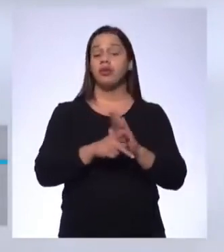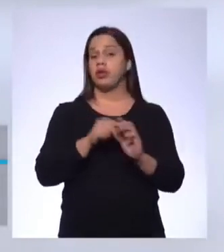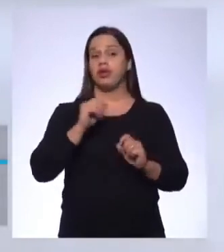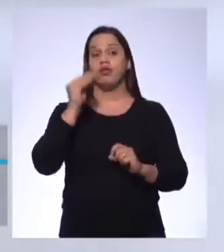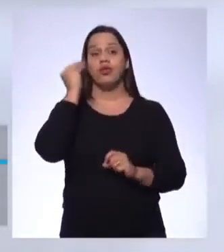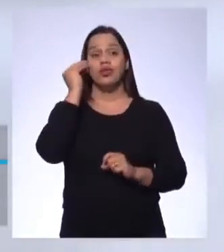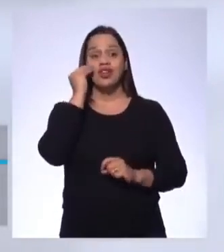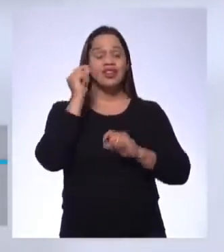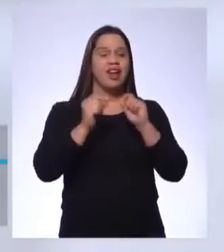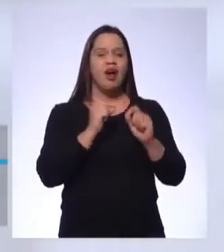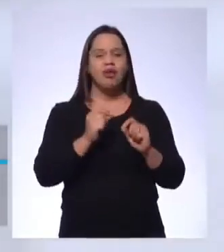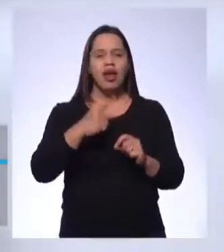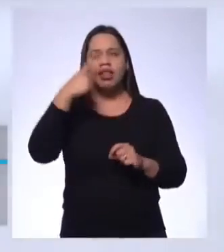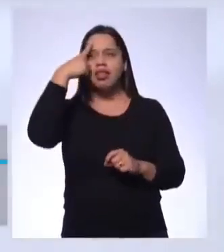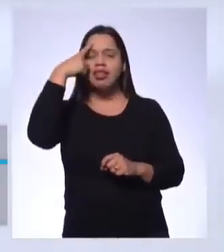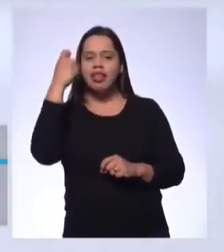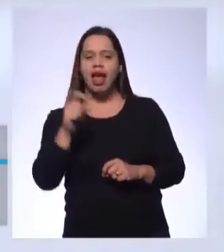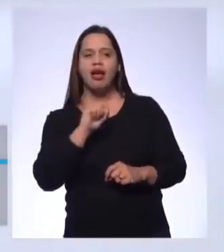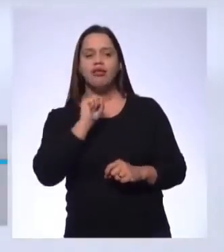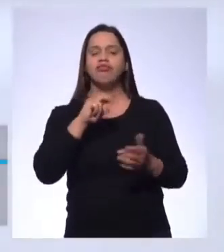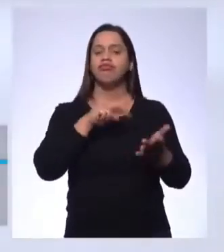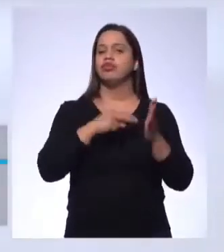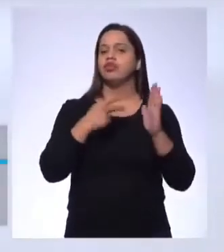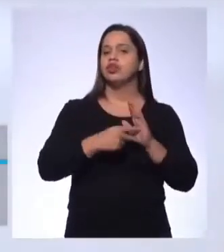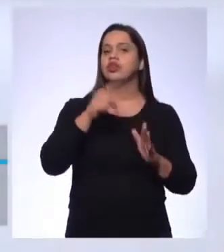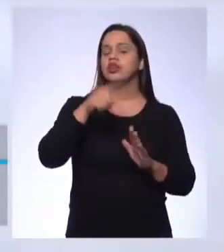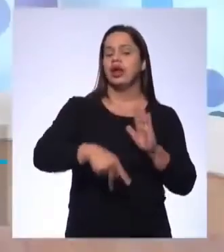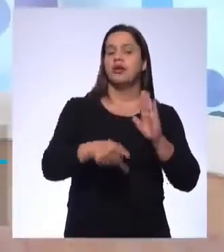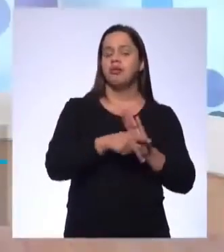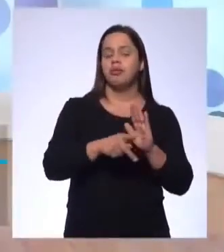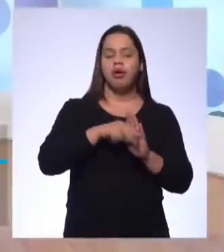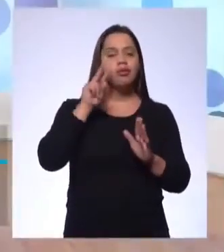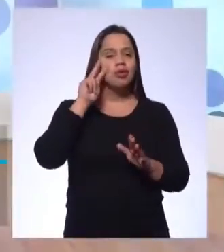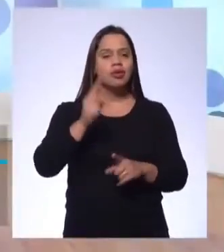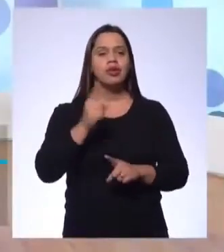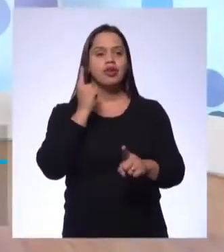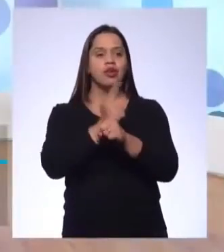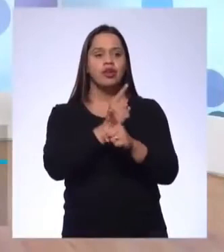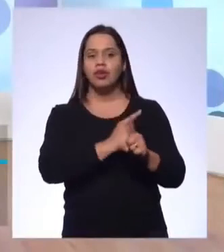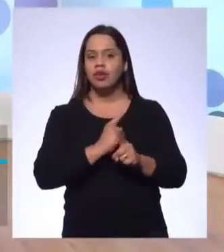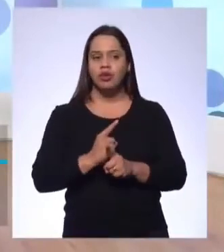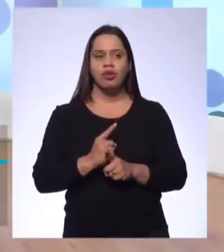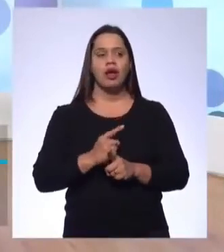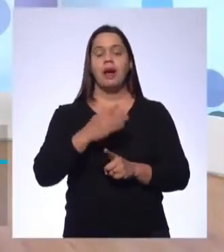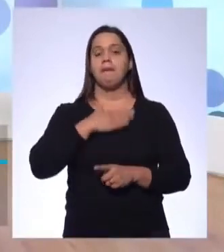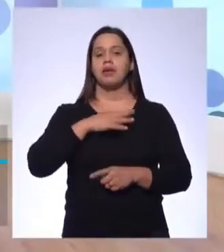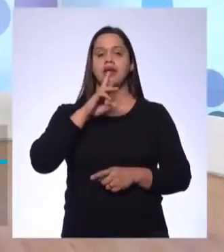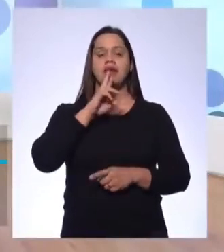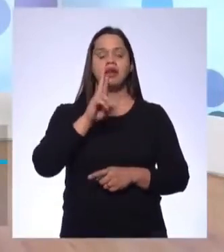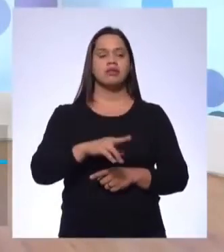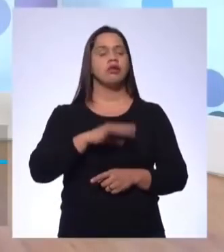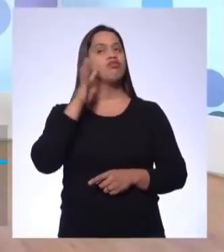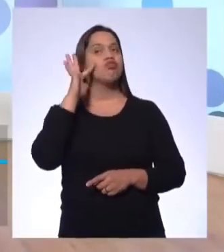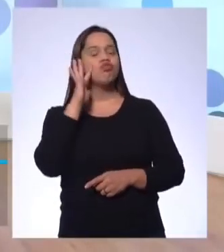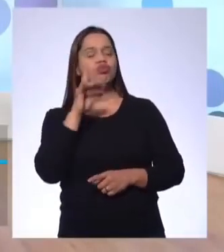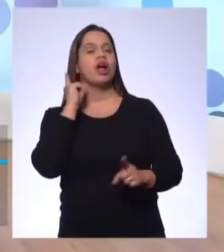que é eu deduzir, né? Eu deduzir e achar a minha